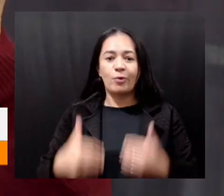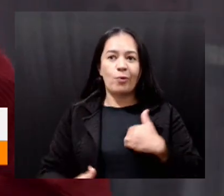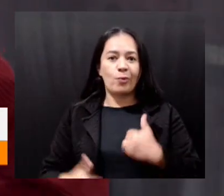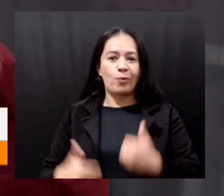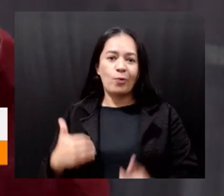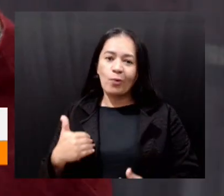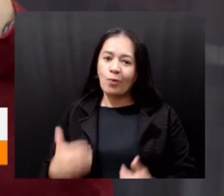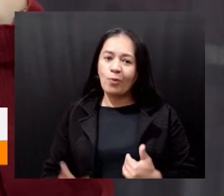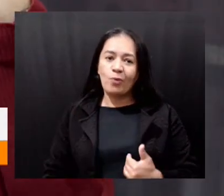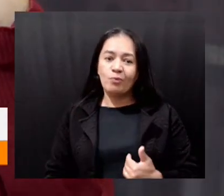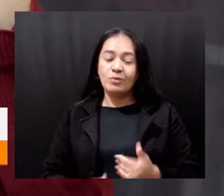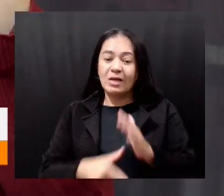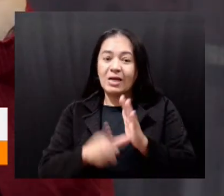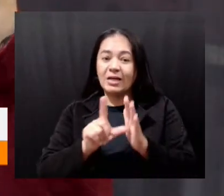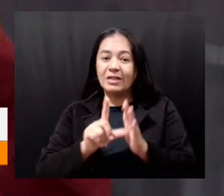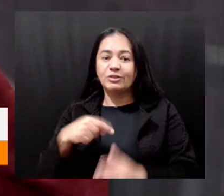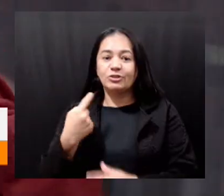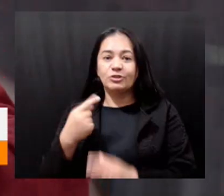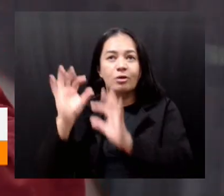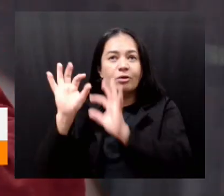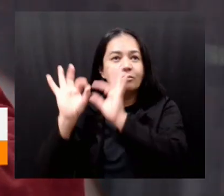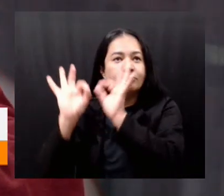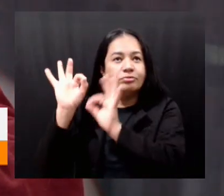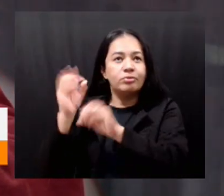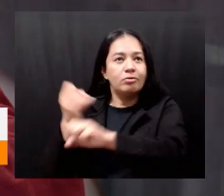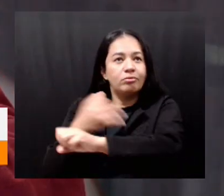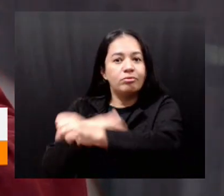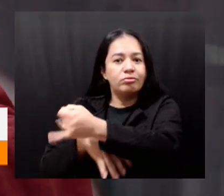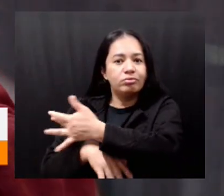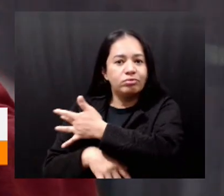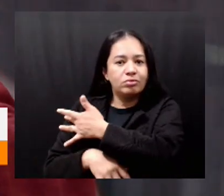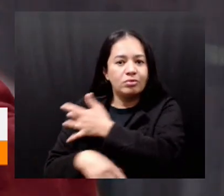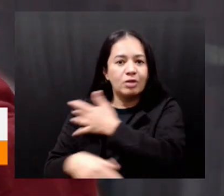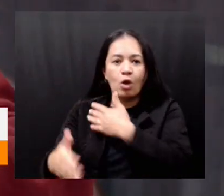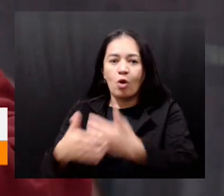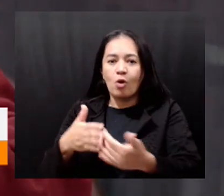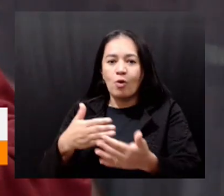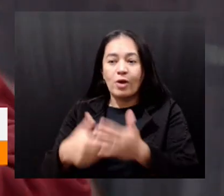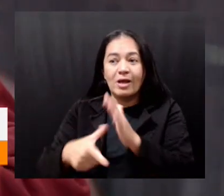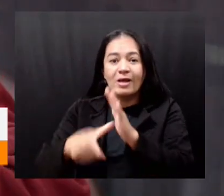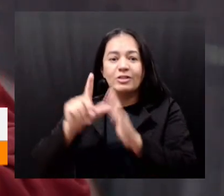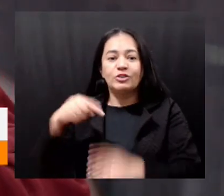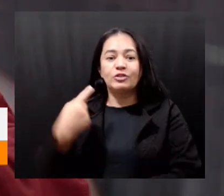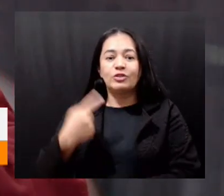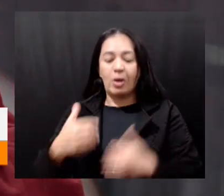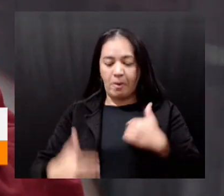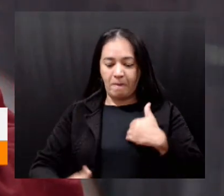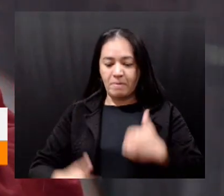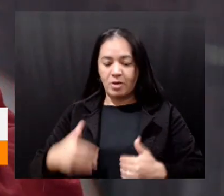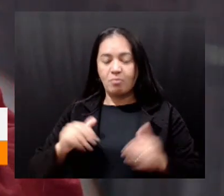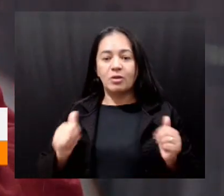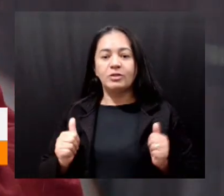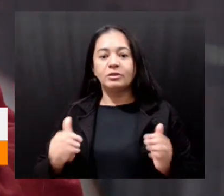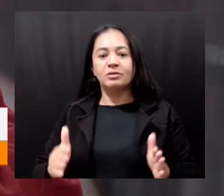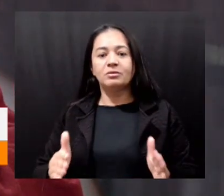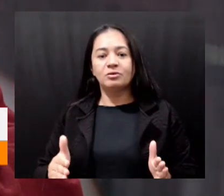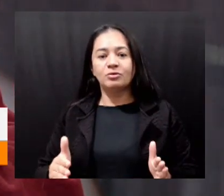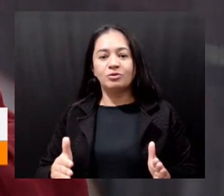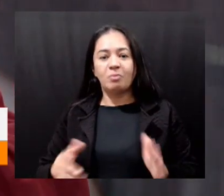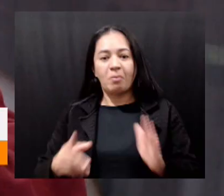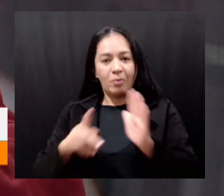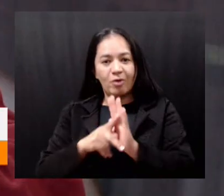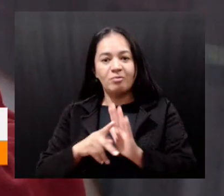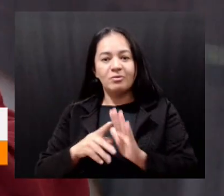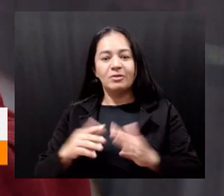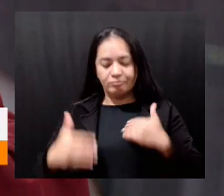gente elaborar uma emoção, antes da gente elaborar um pensamento, a gente vai elaborar uma reação física àquilo, né? Então,